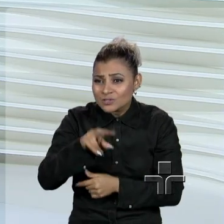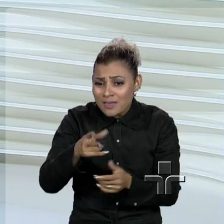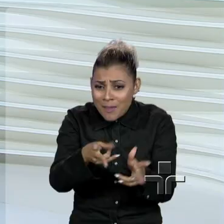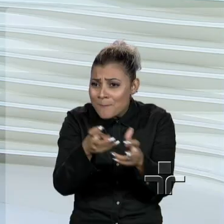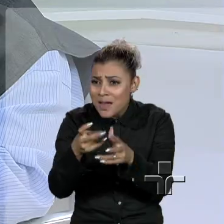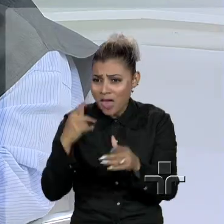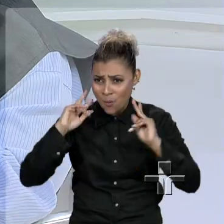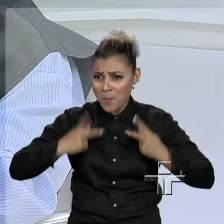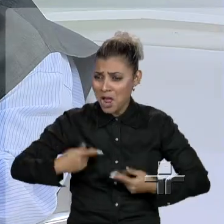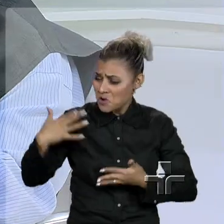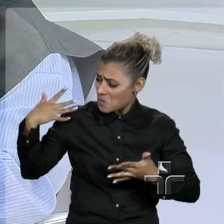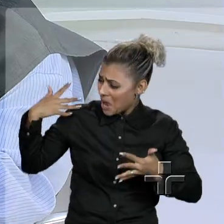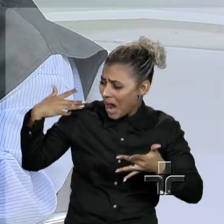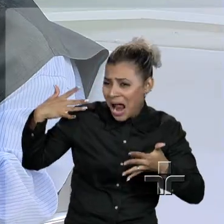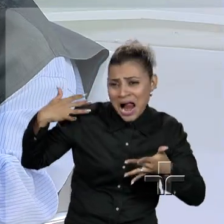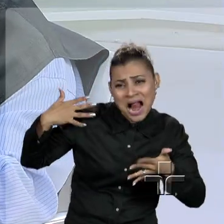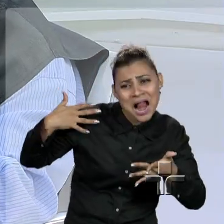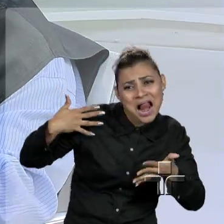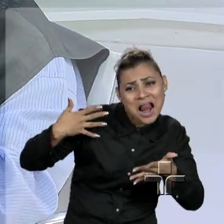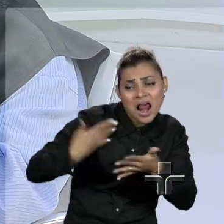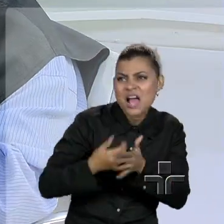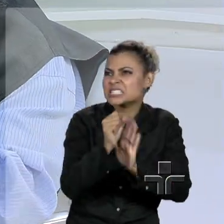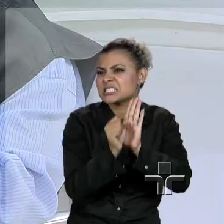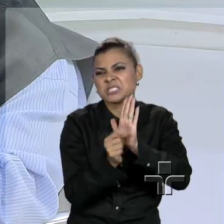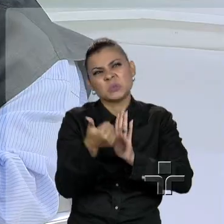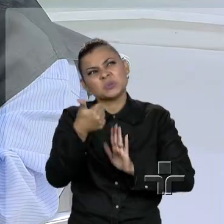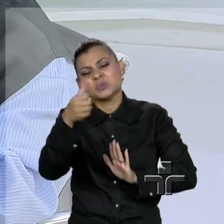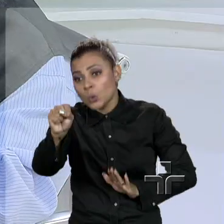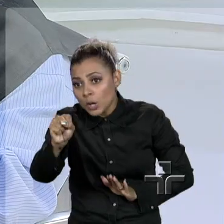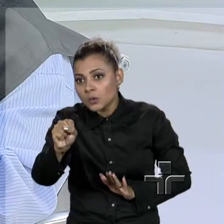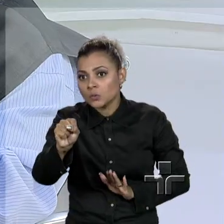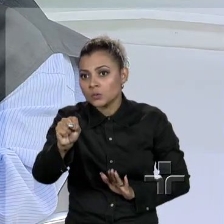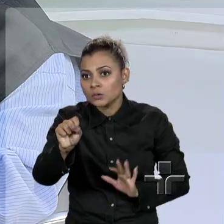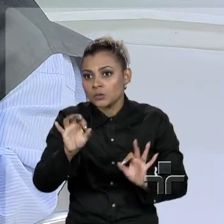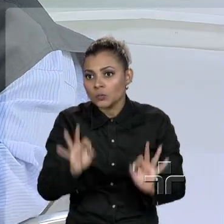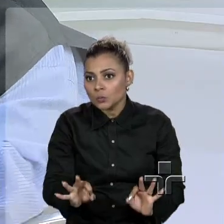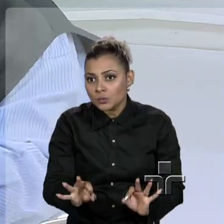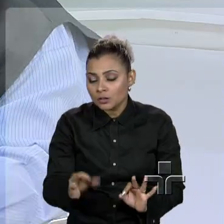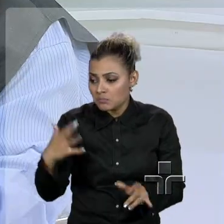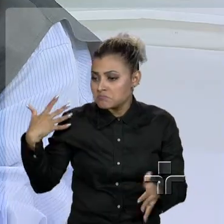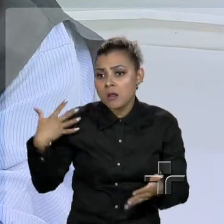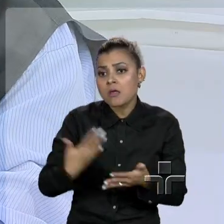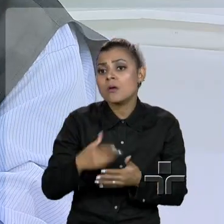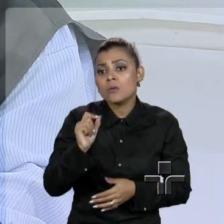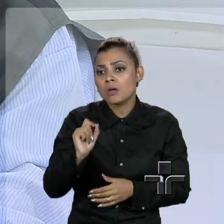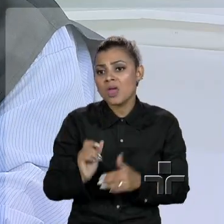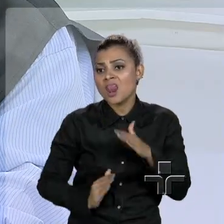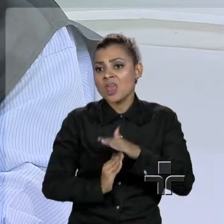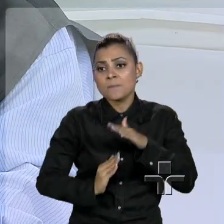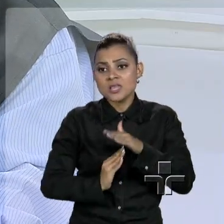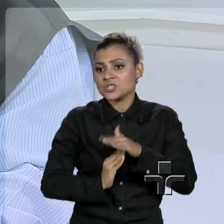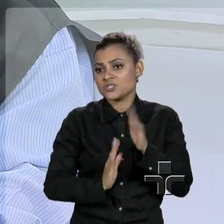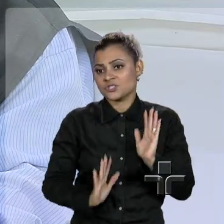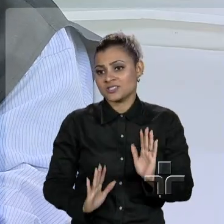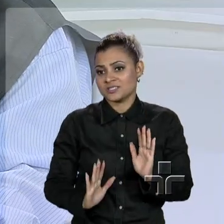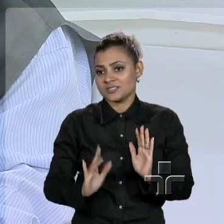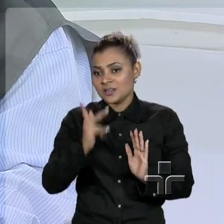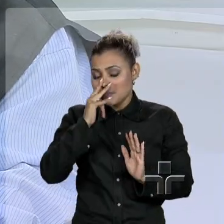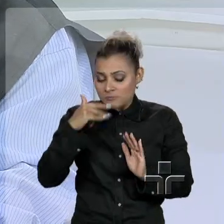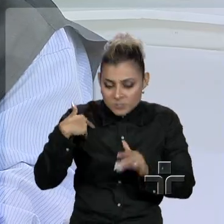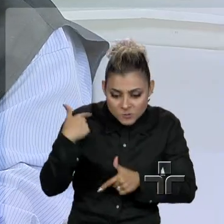homem, desde o século XVIII, é, na verdade, a liberação dos limites.